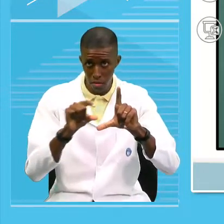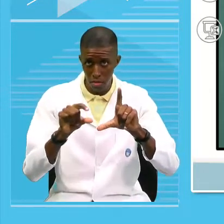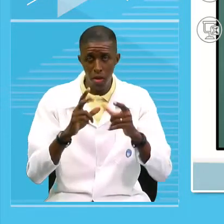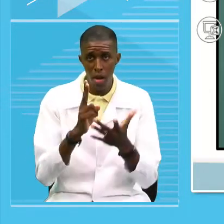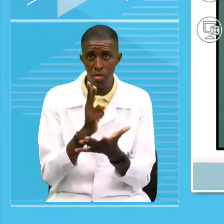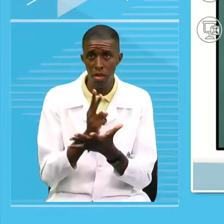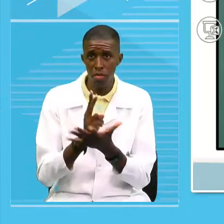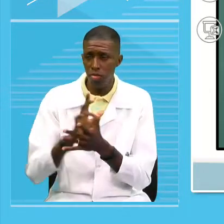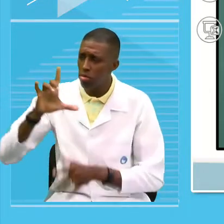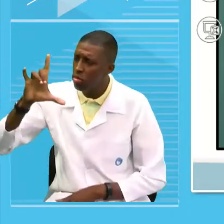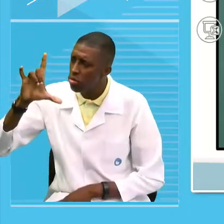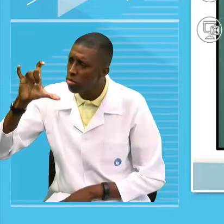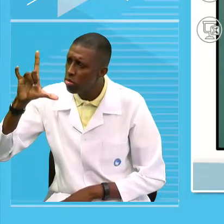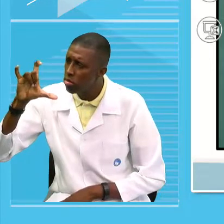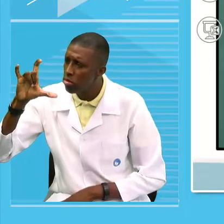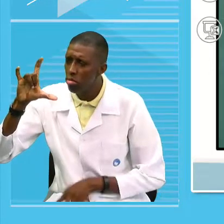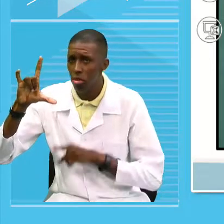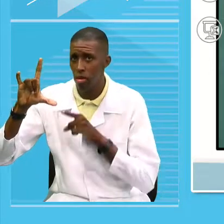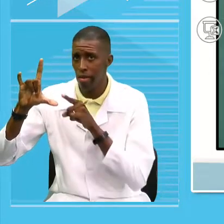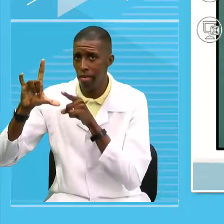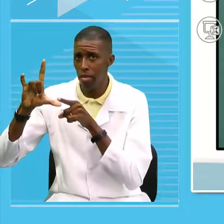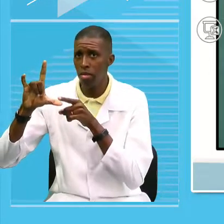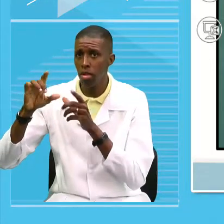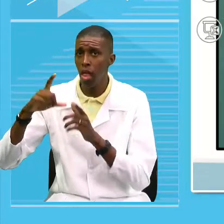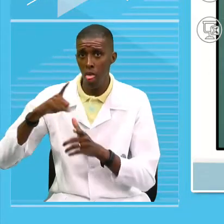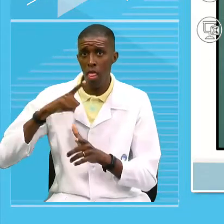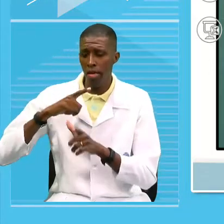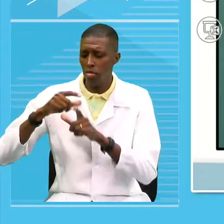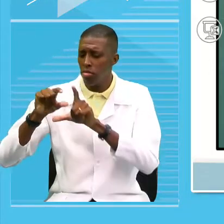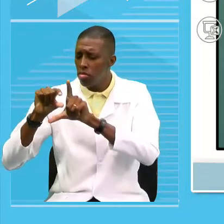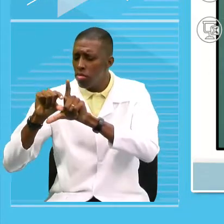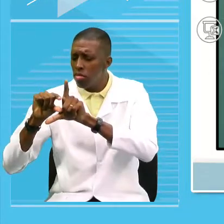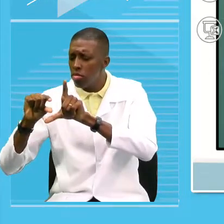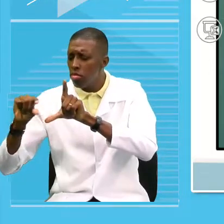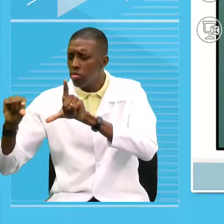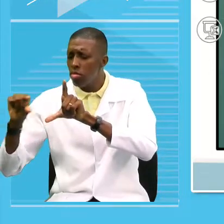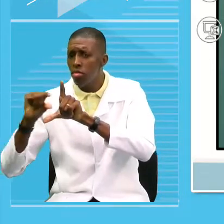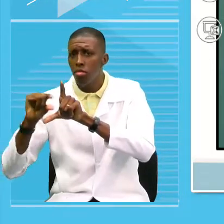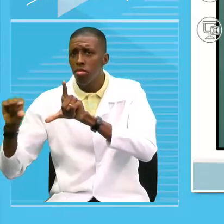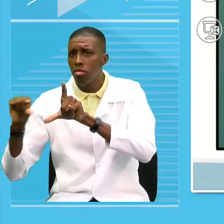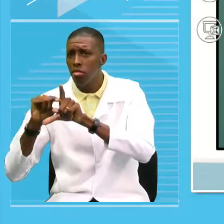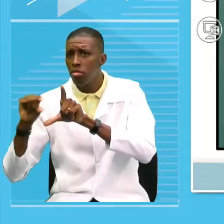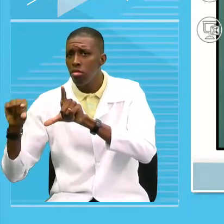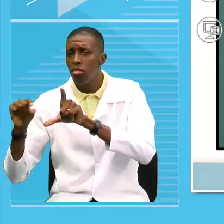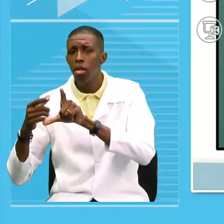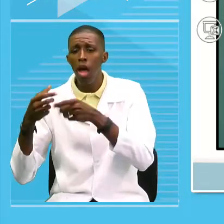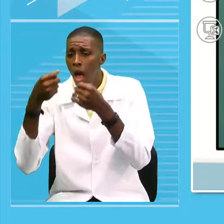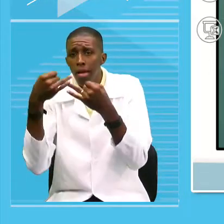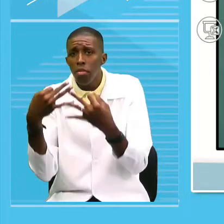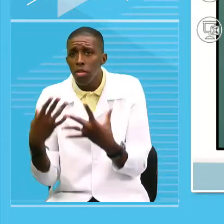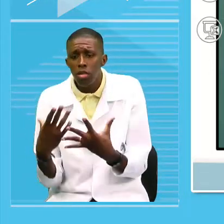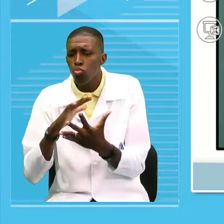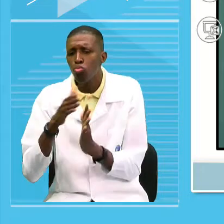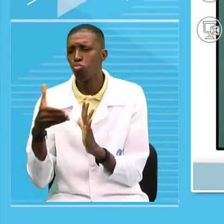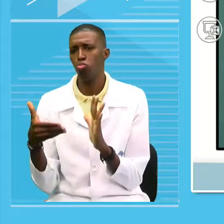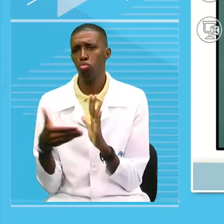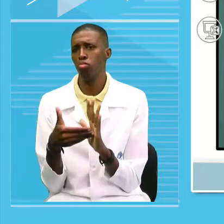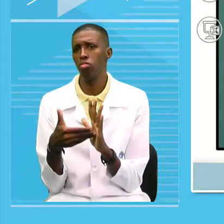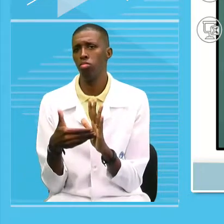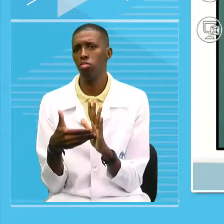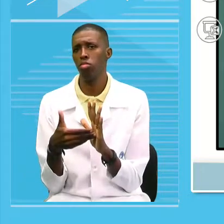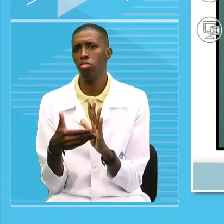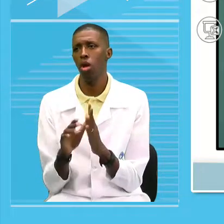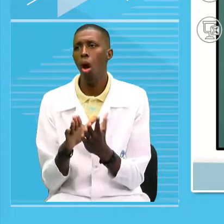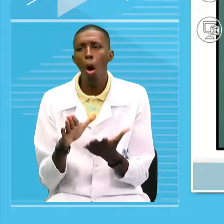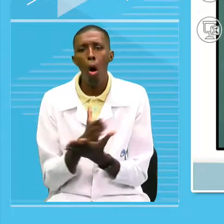não querem ler mais nenhuma legenda no Instagram que tem ali poucos caracteres né inclusive quando uma pessoa